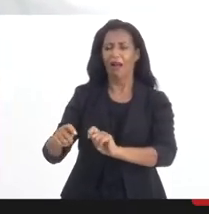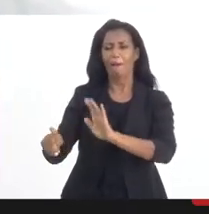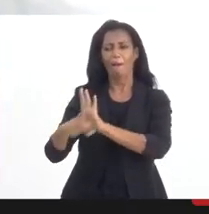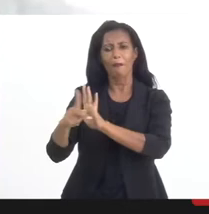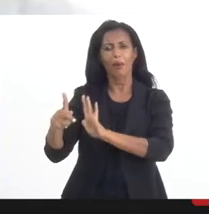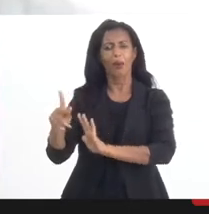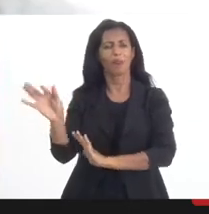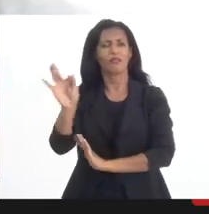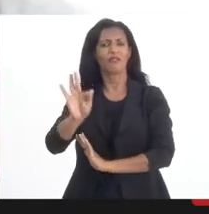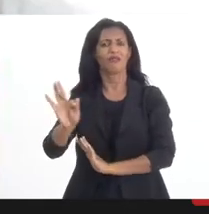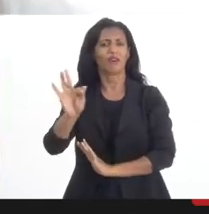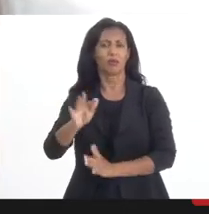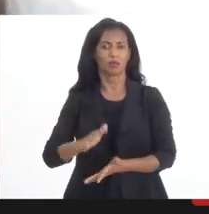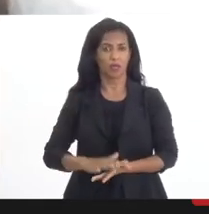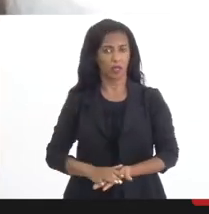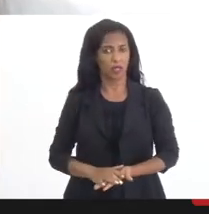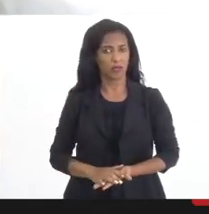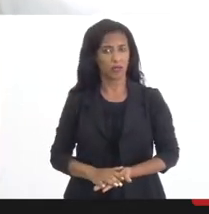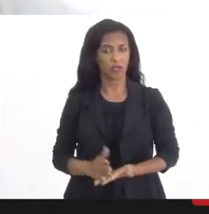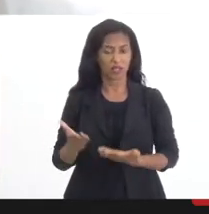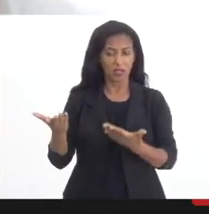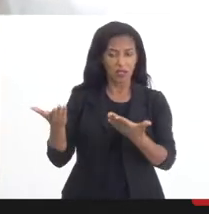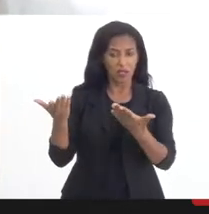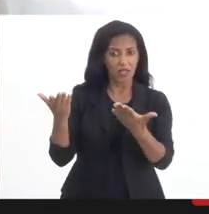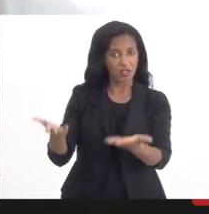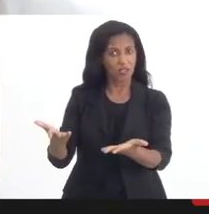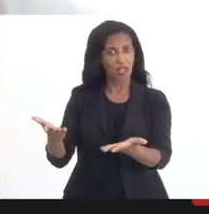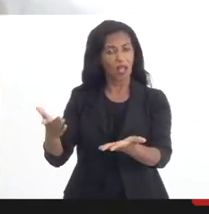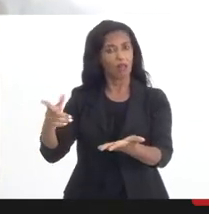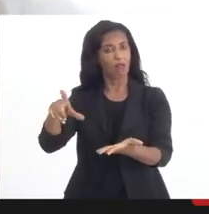universidade. E deixar como sugestão que